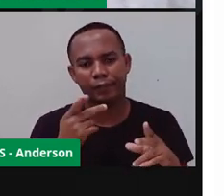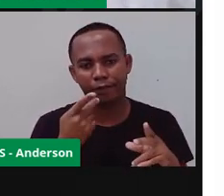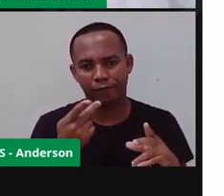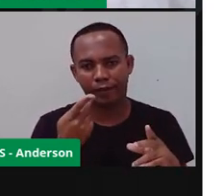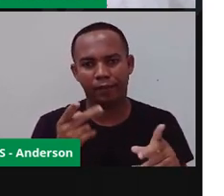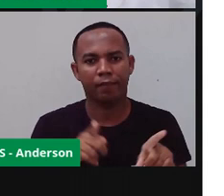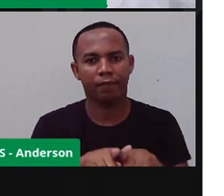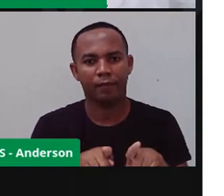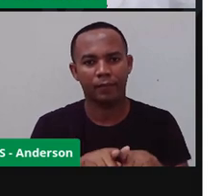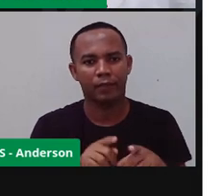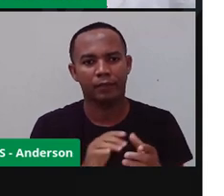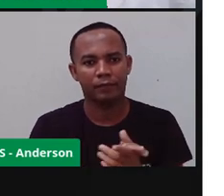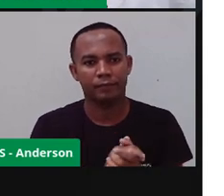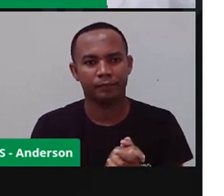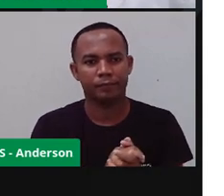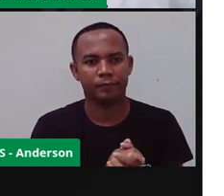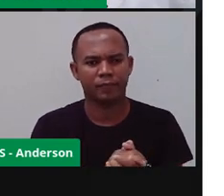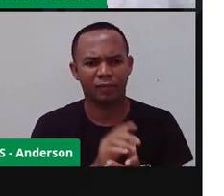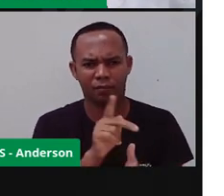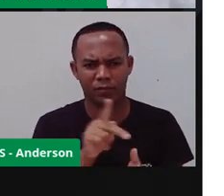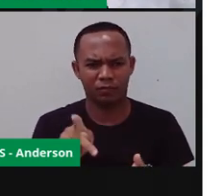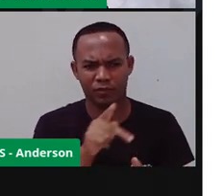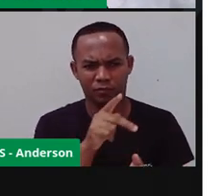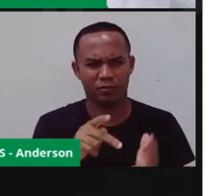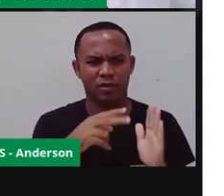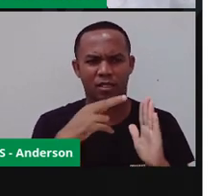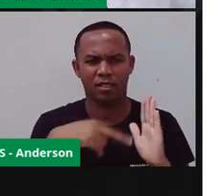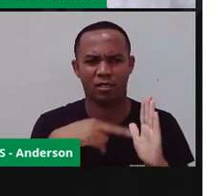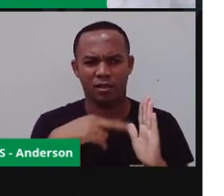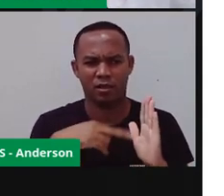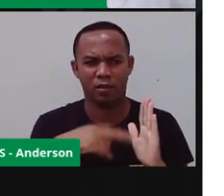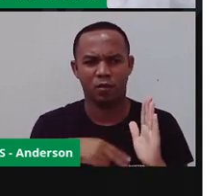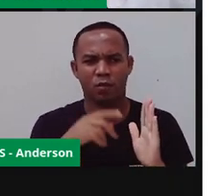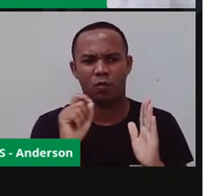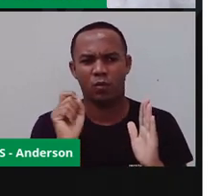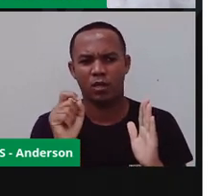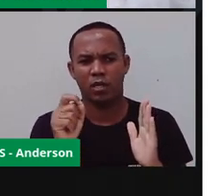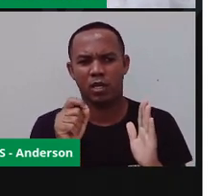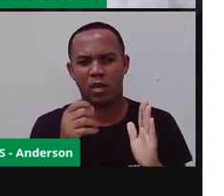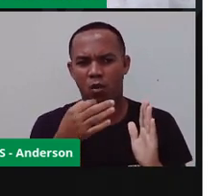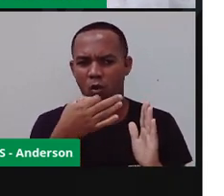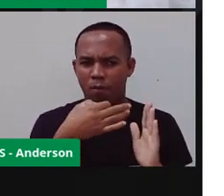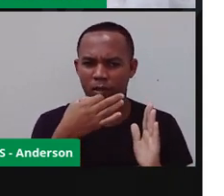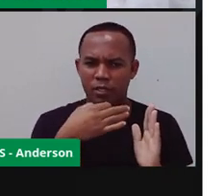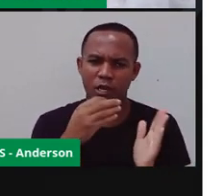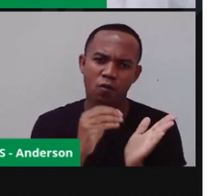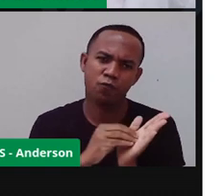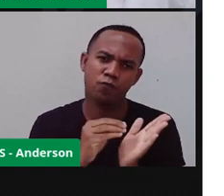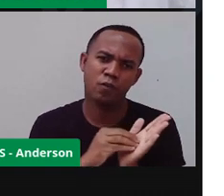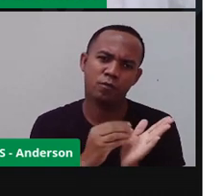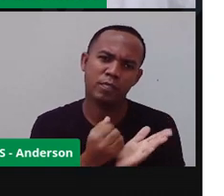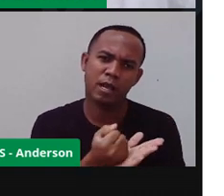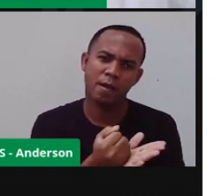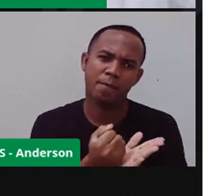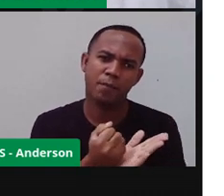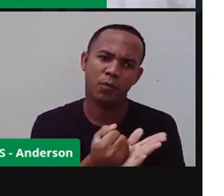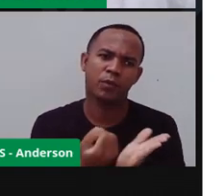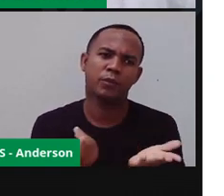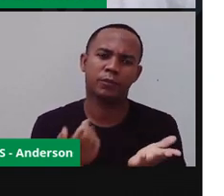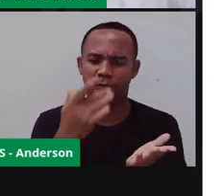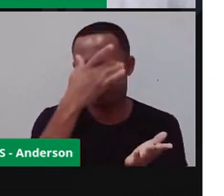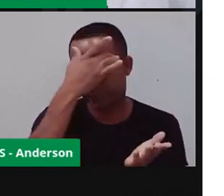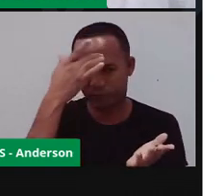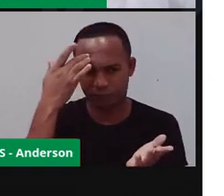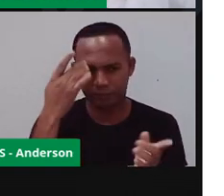humor. Bom, a Pro acabou de ler aqui agora uma crítica, né? A falta de apoio aí do governo ao